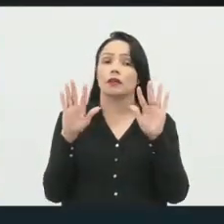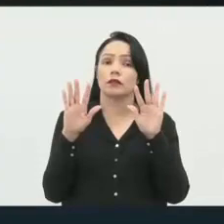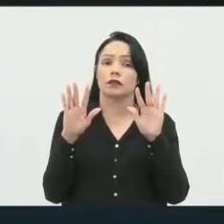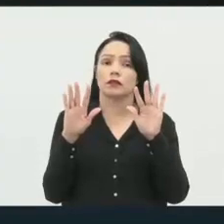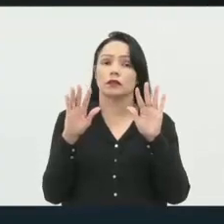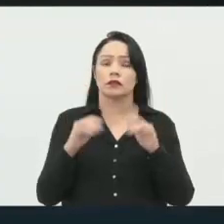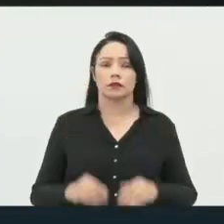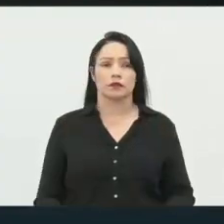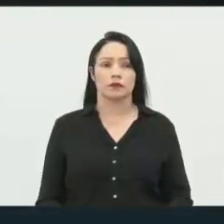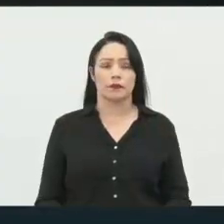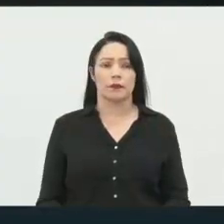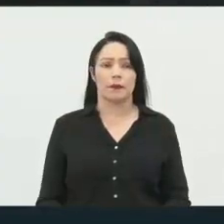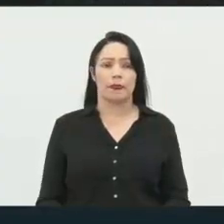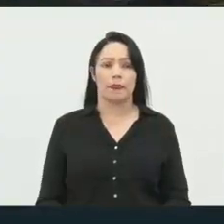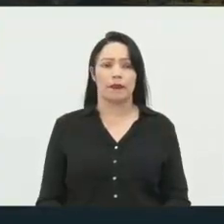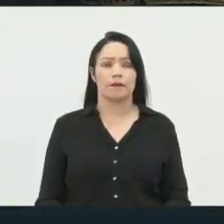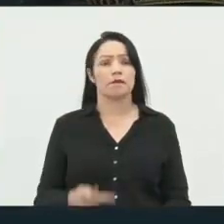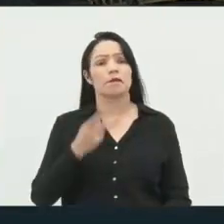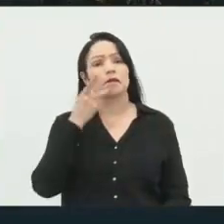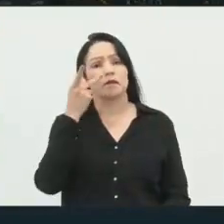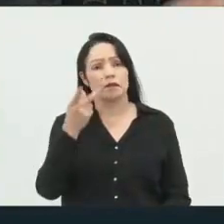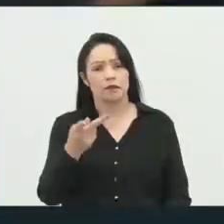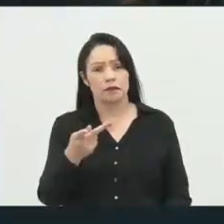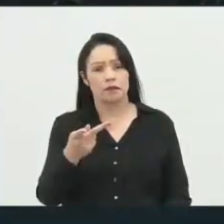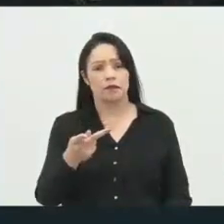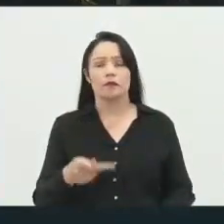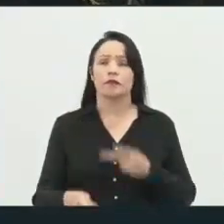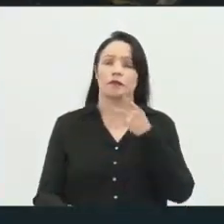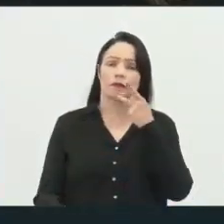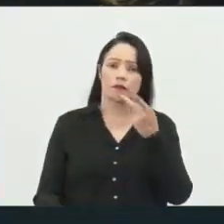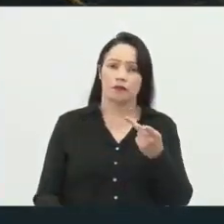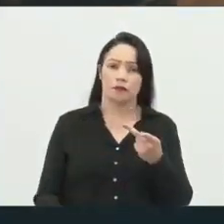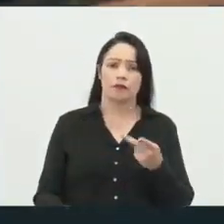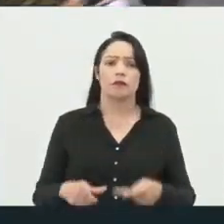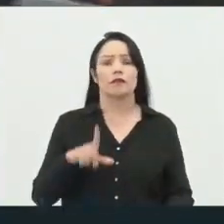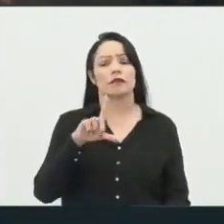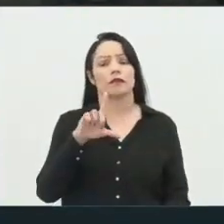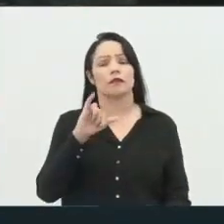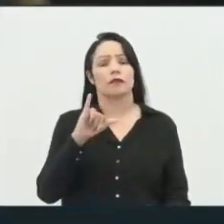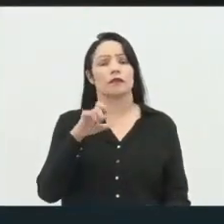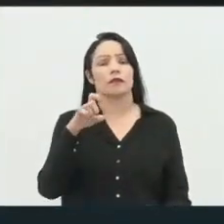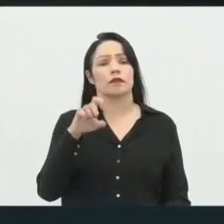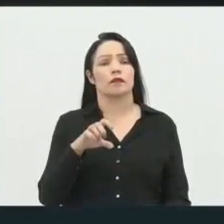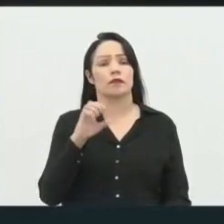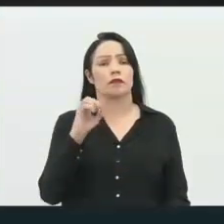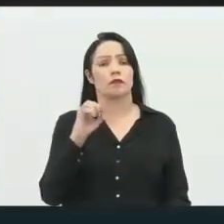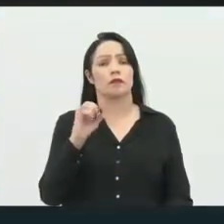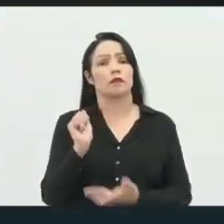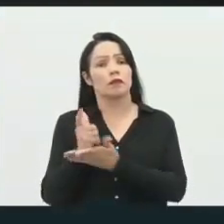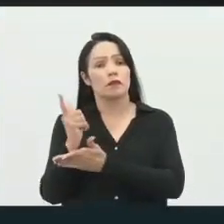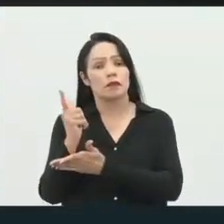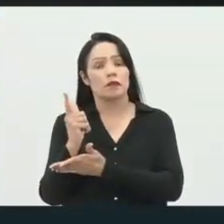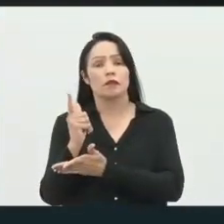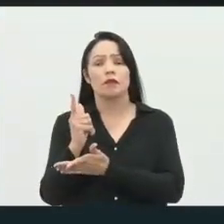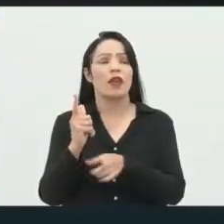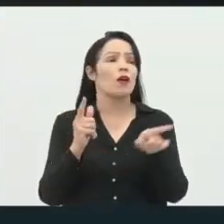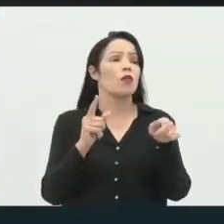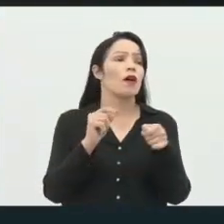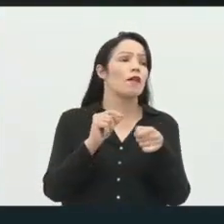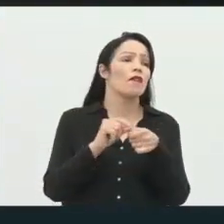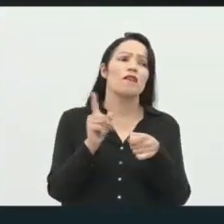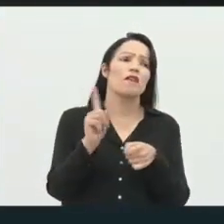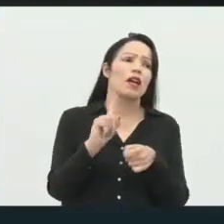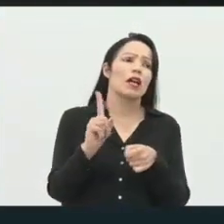falam Só falam sobre taxa de lixo sobre o que não foi feito que foi